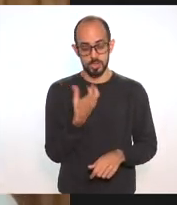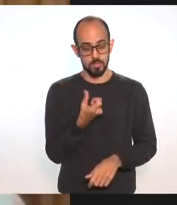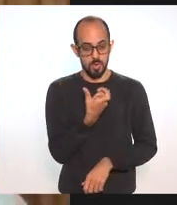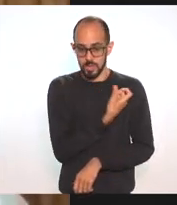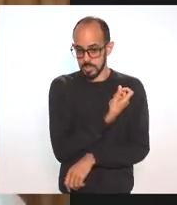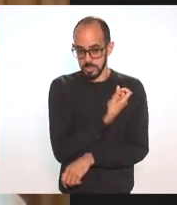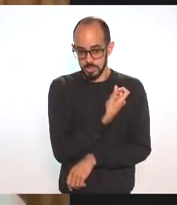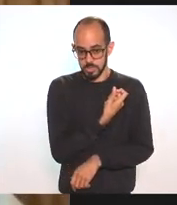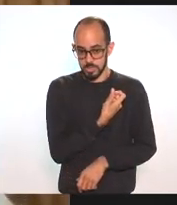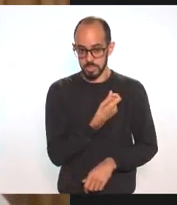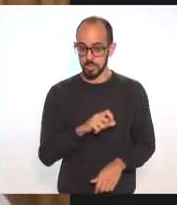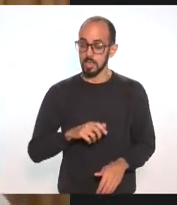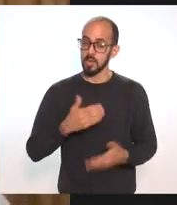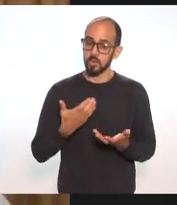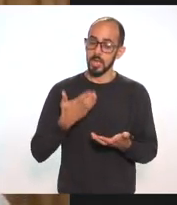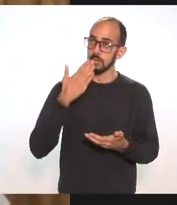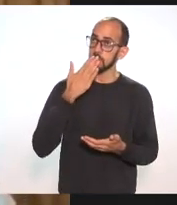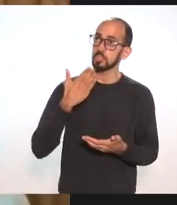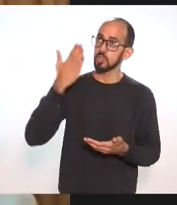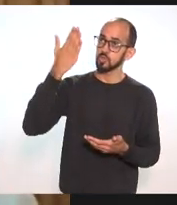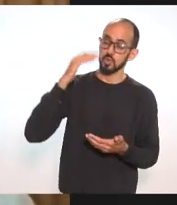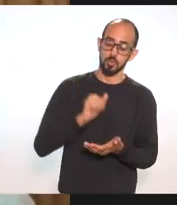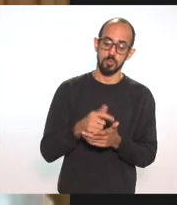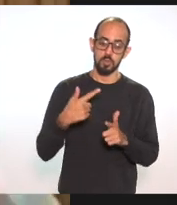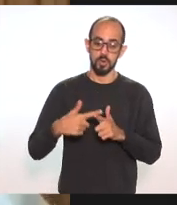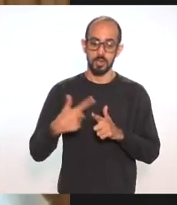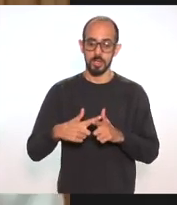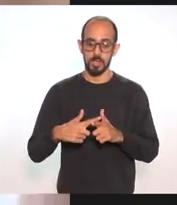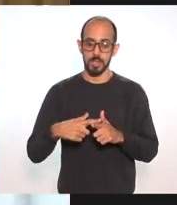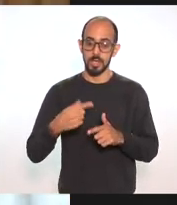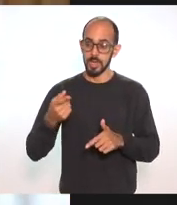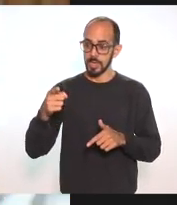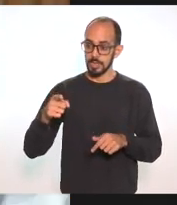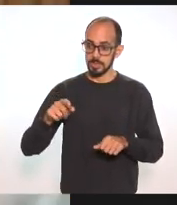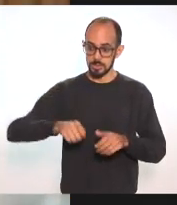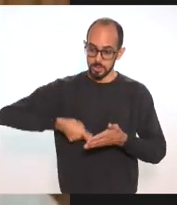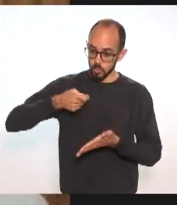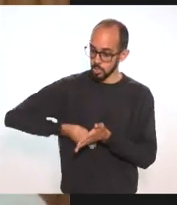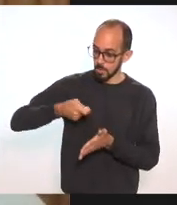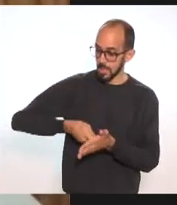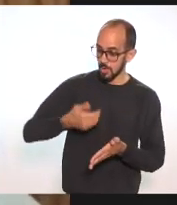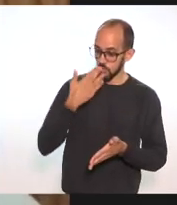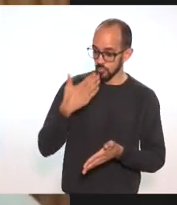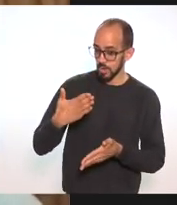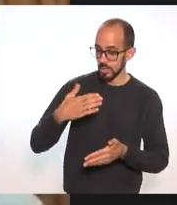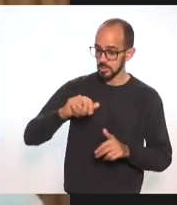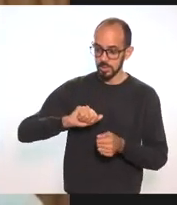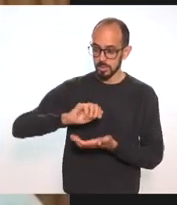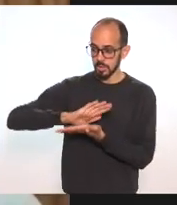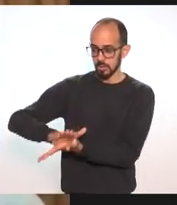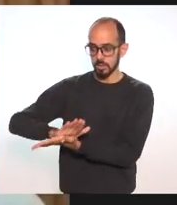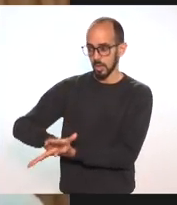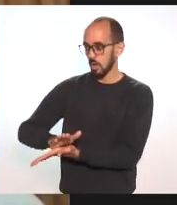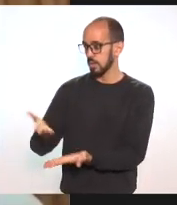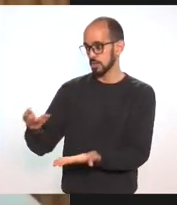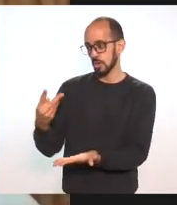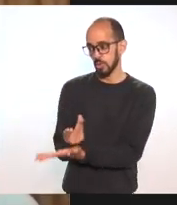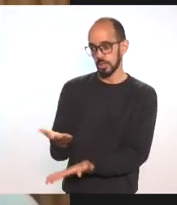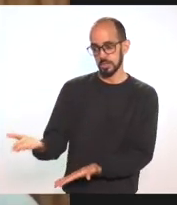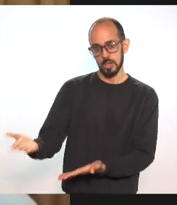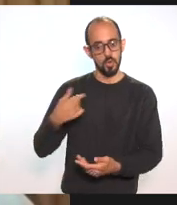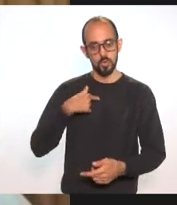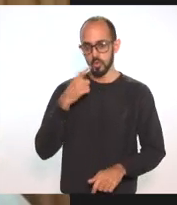presidente. E eu queria fazer esse apelo à Vossa Excelência, porque eles estão na linha de frente e houve essa discriminação, entendeu? Porque eu não consigo